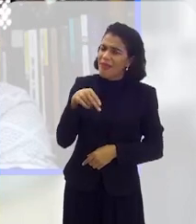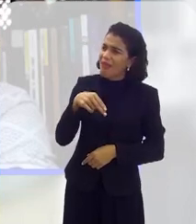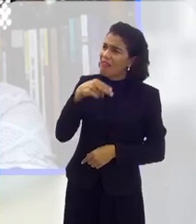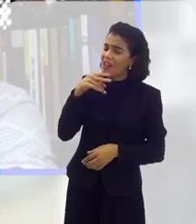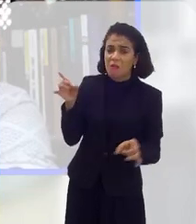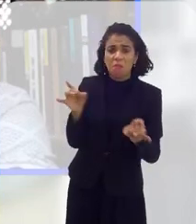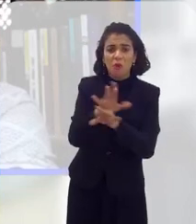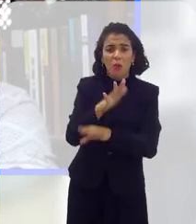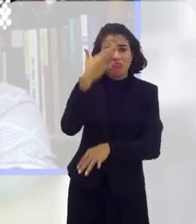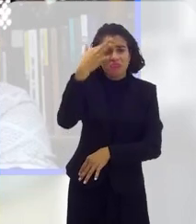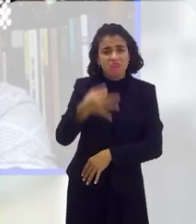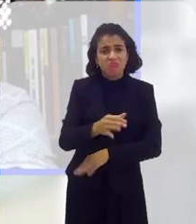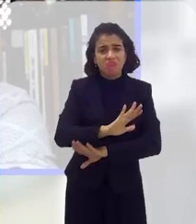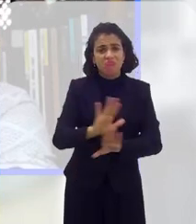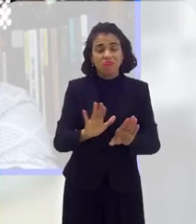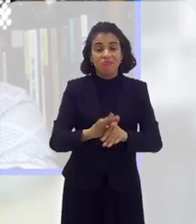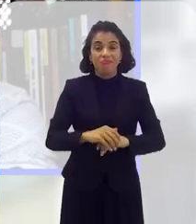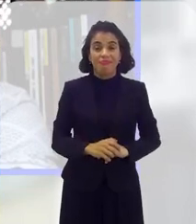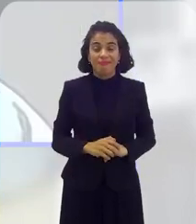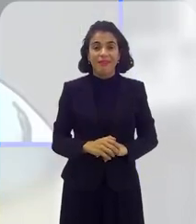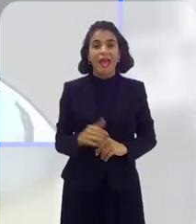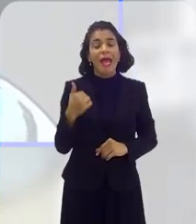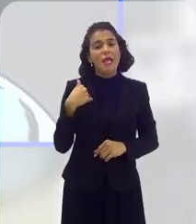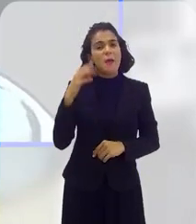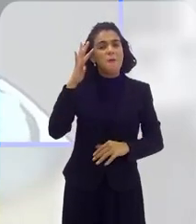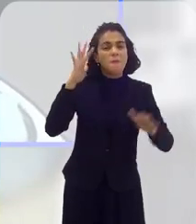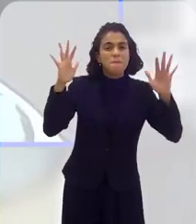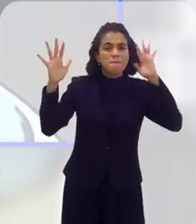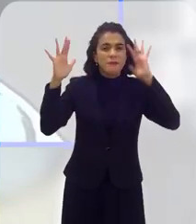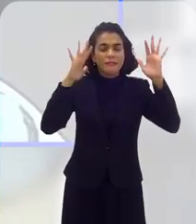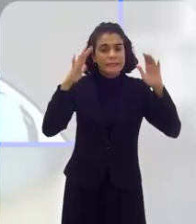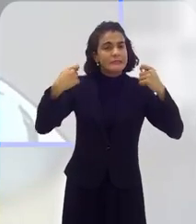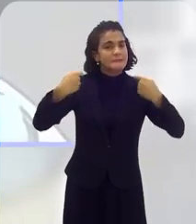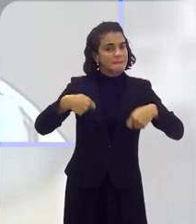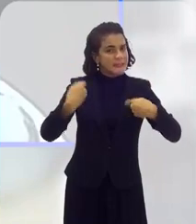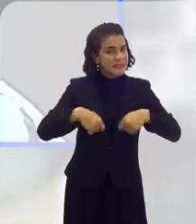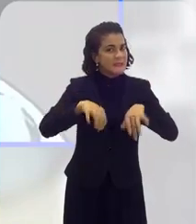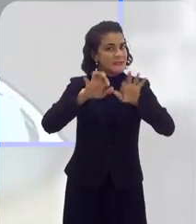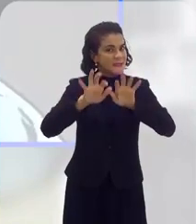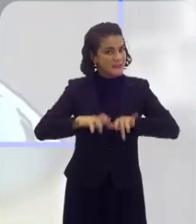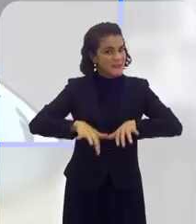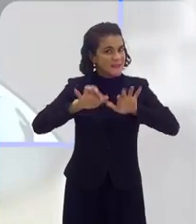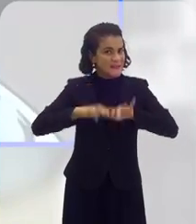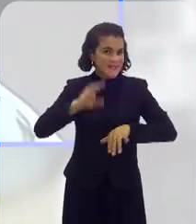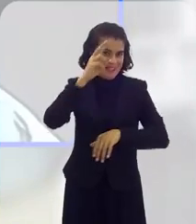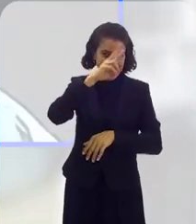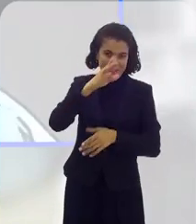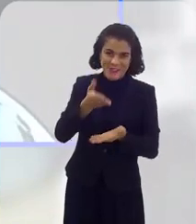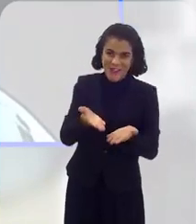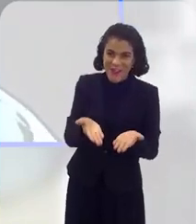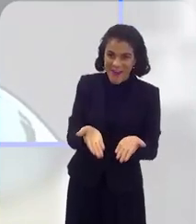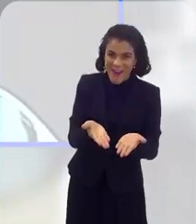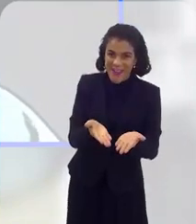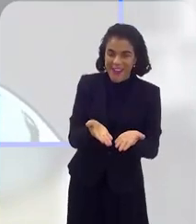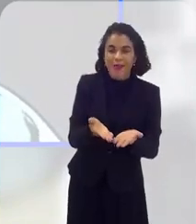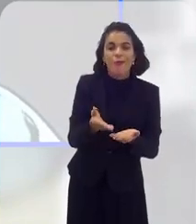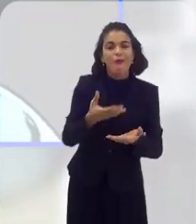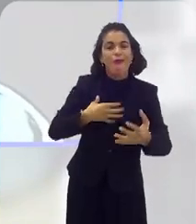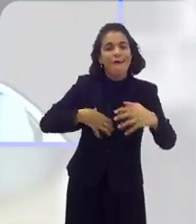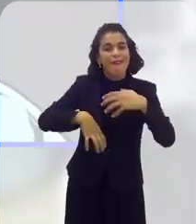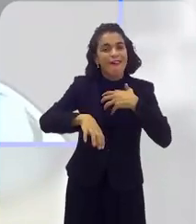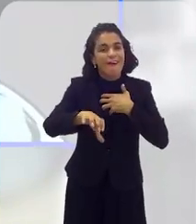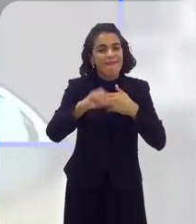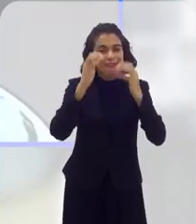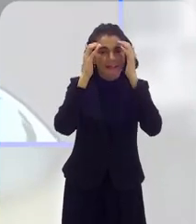minha neta aquilo foi suficiente. E eu pensei: mais do que nunca eu preciso escrever essa história